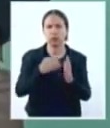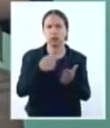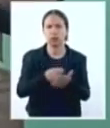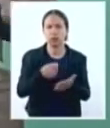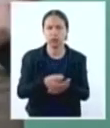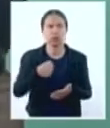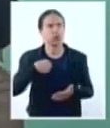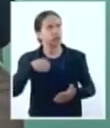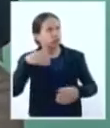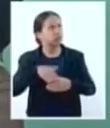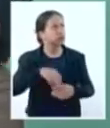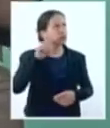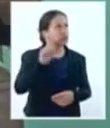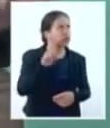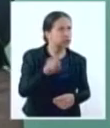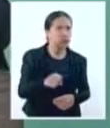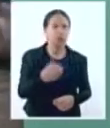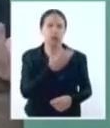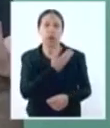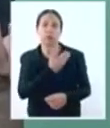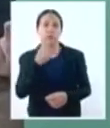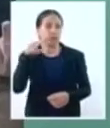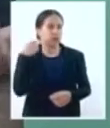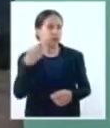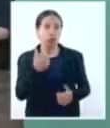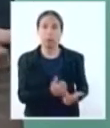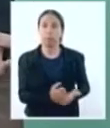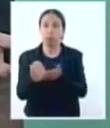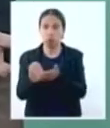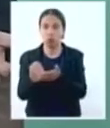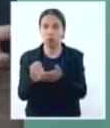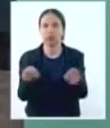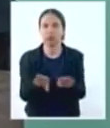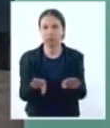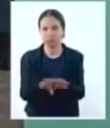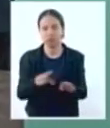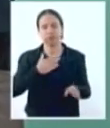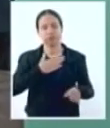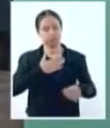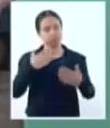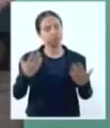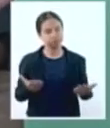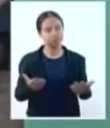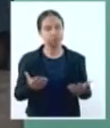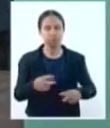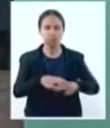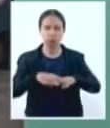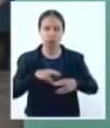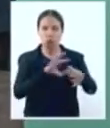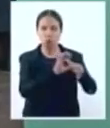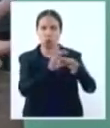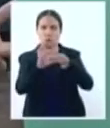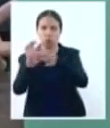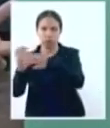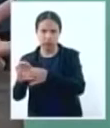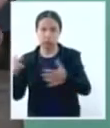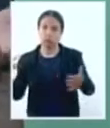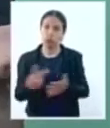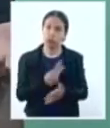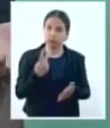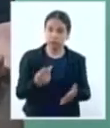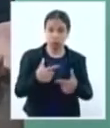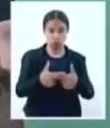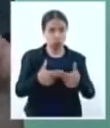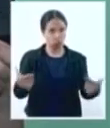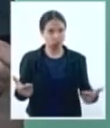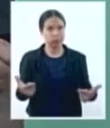colegas favoráveis ali, nesse momento, me apoiaram muito por conta desse contexto. Então houve aí um fator sorte, que você sabe